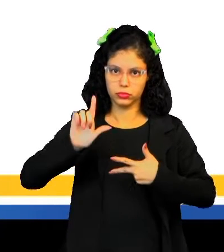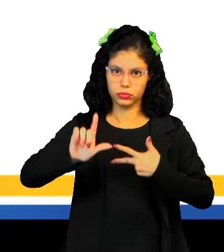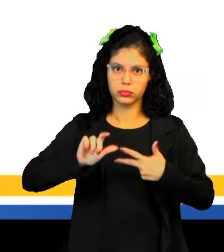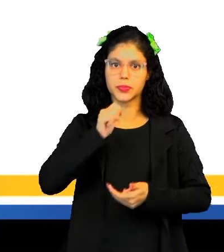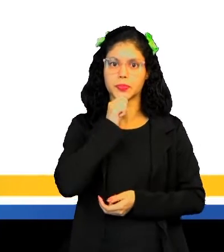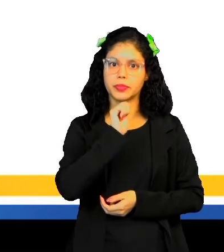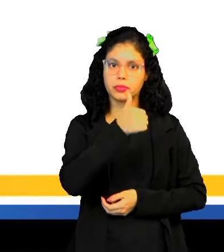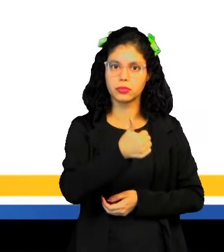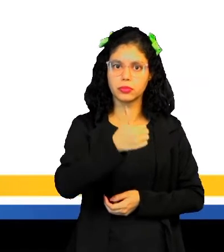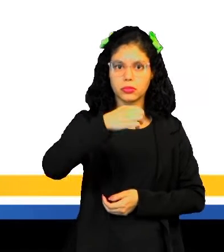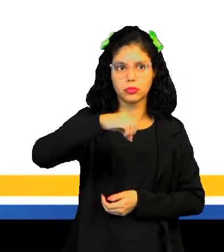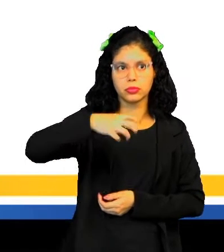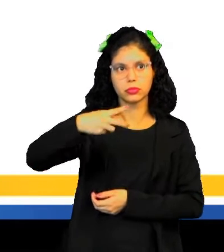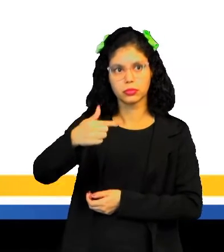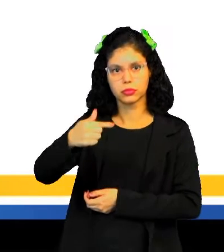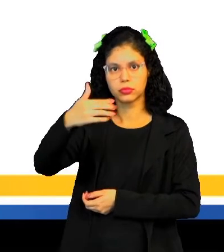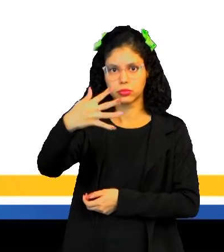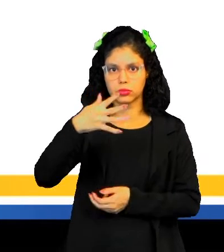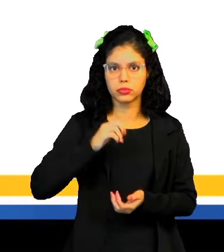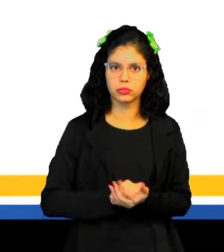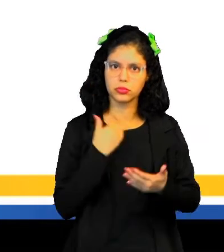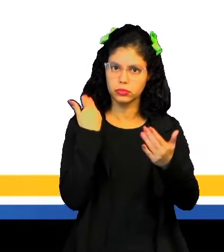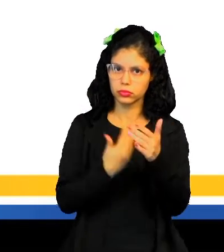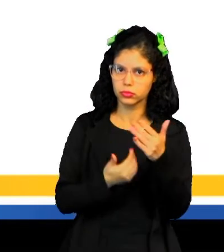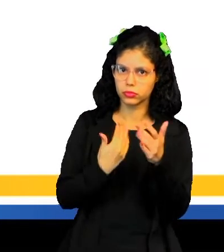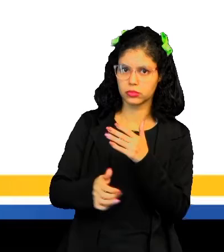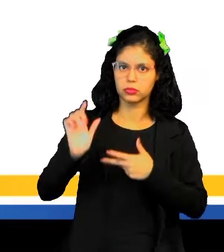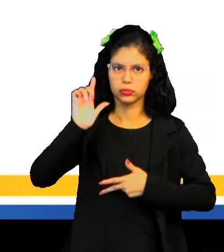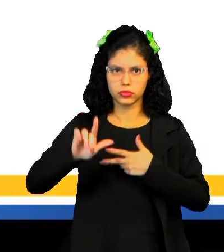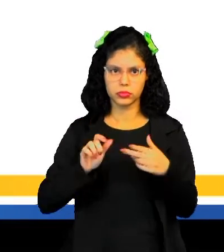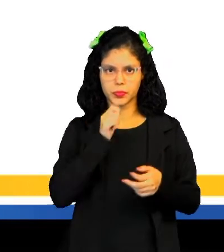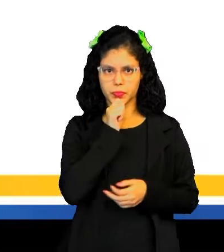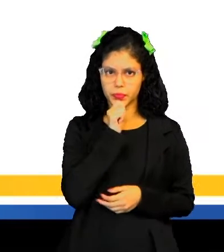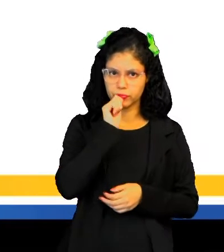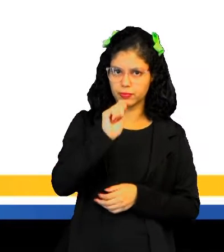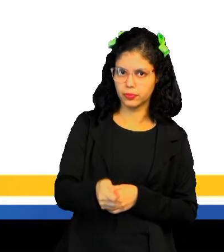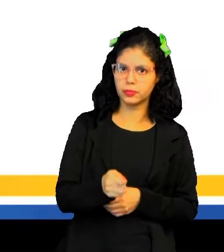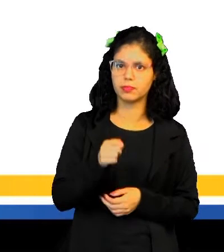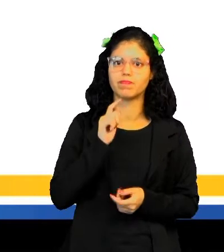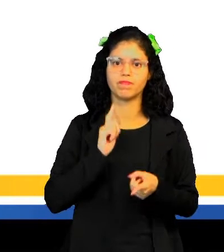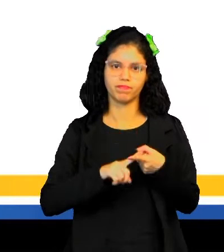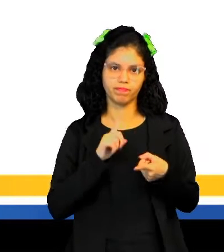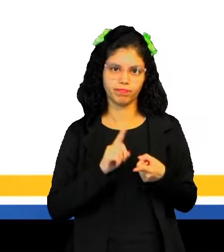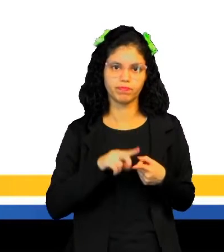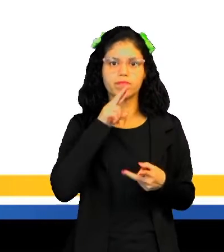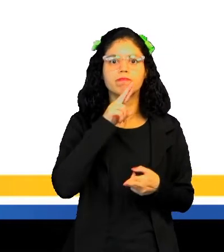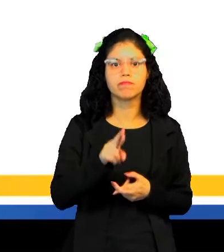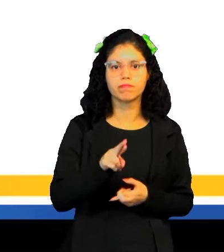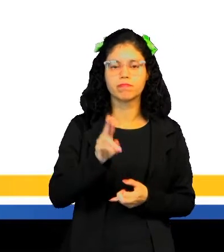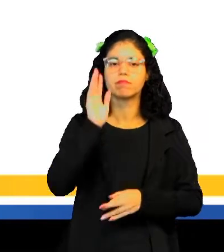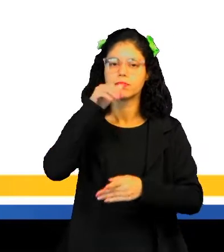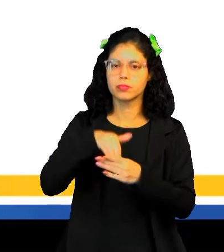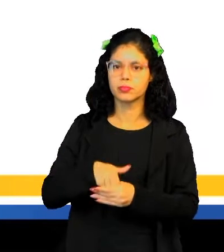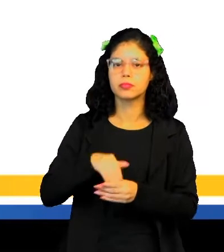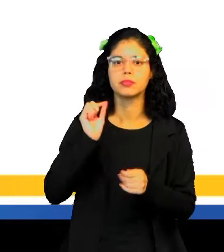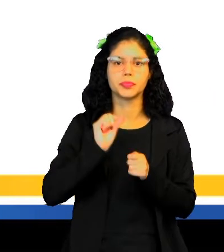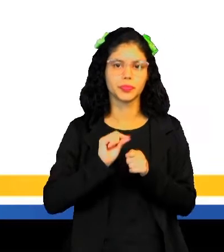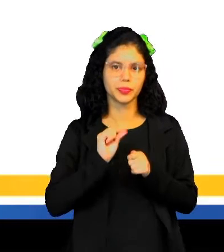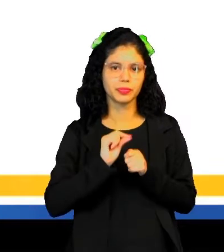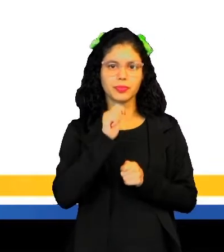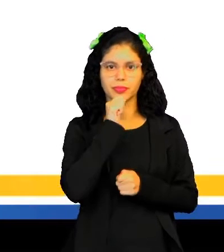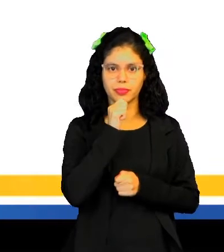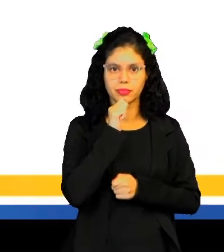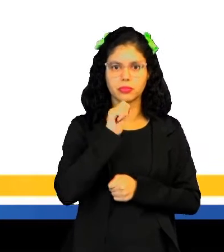de 1974 a perda da legitimidade do regime. Isso porque o resultado das eleições foi favorável